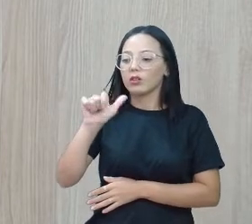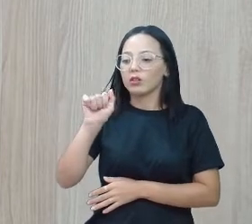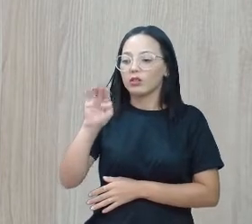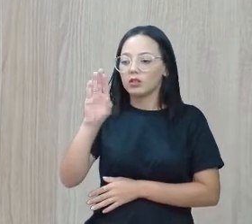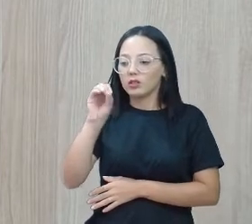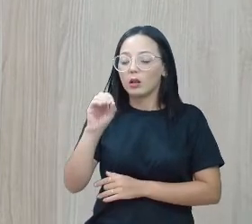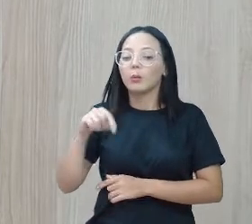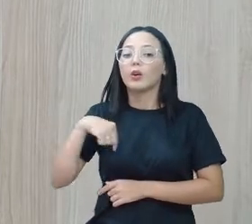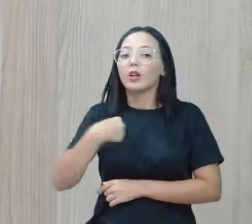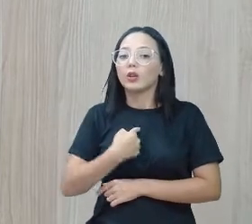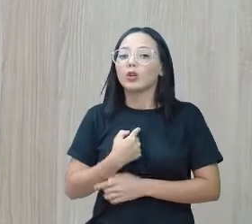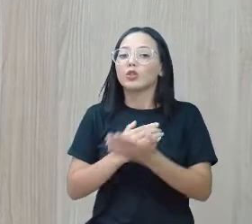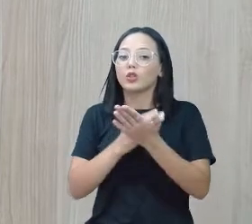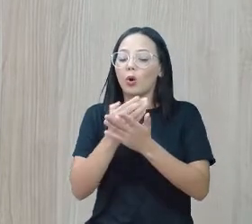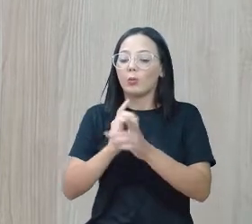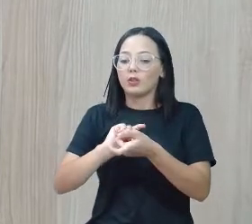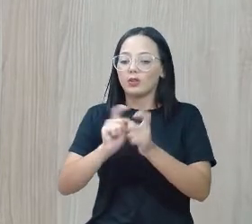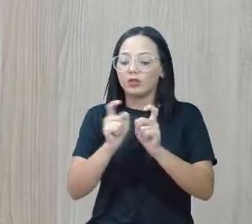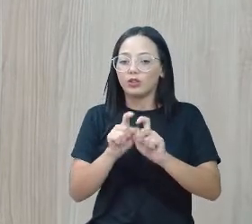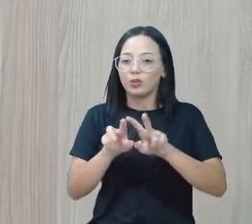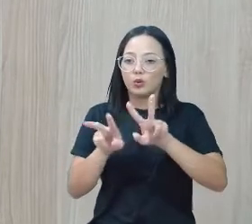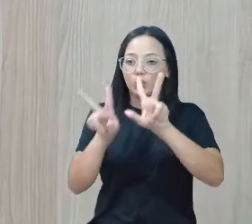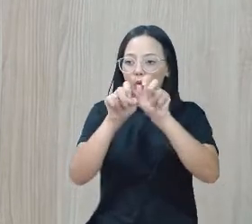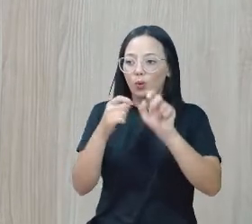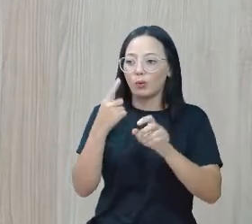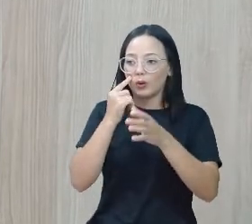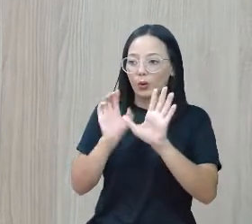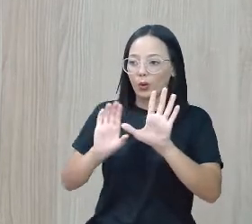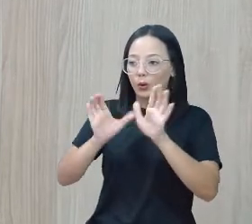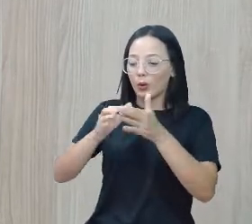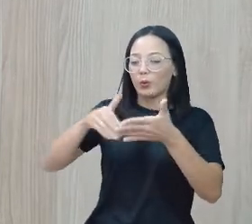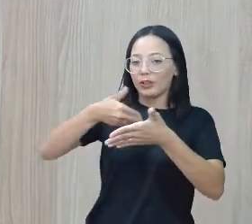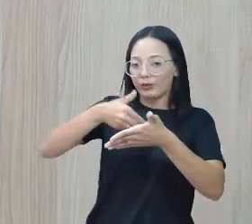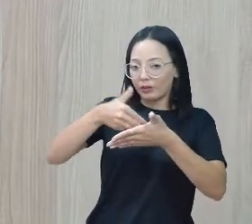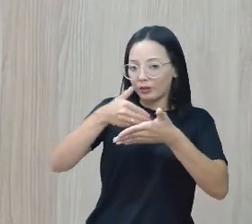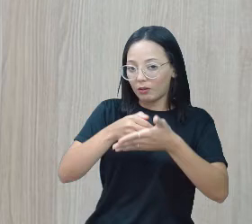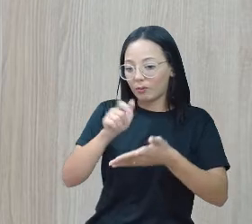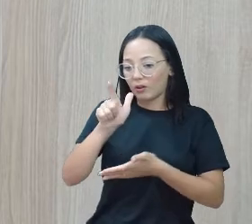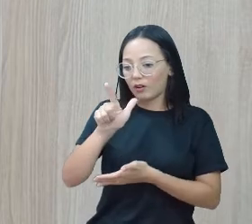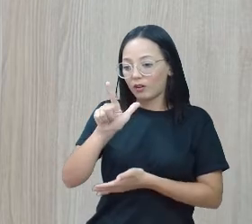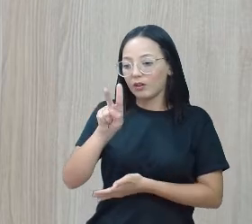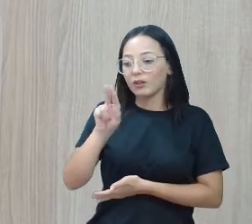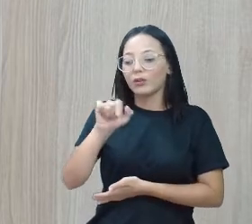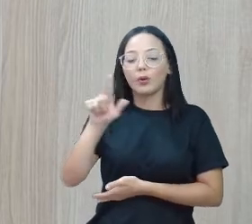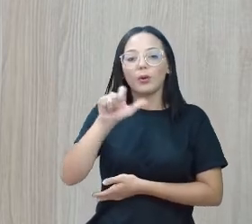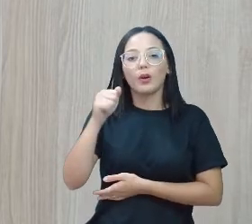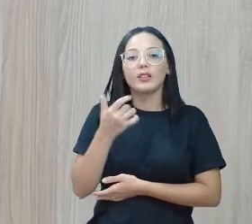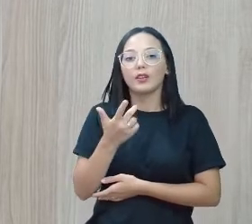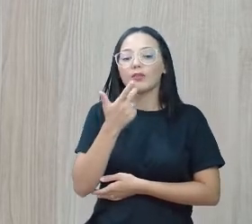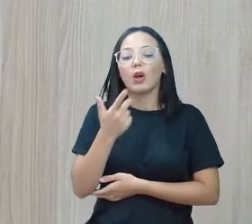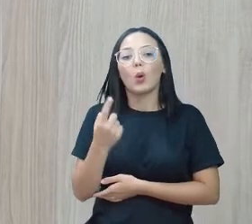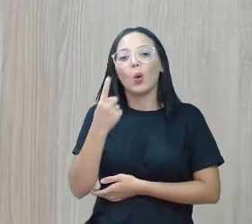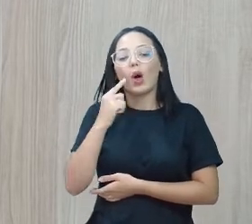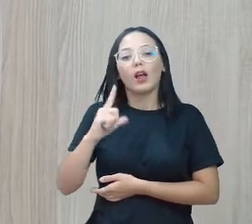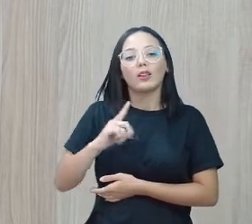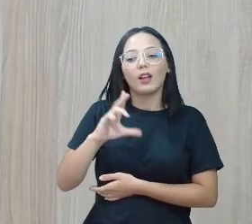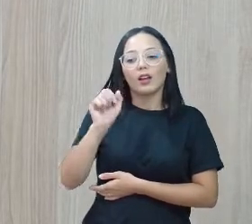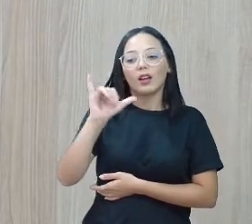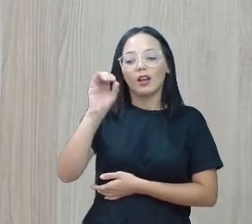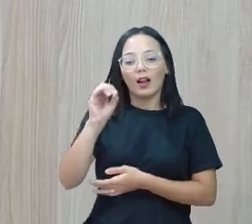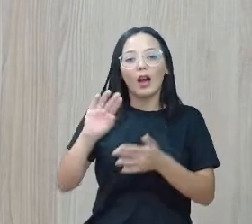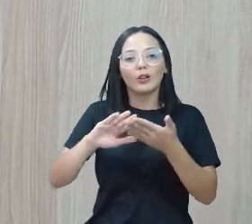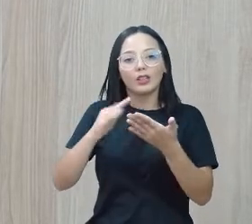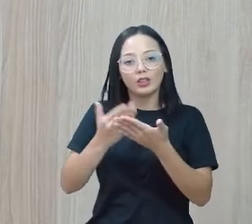gente entrou o quê? Em uma discussão sobre times e futebol. Luísa aqui disse que aqui tem Caio e Luísa da Escola